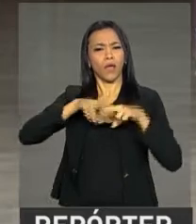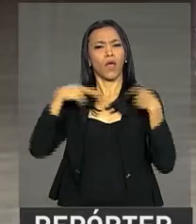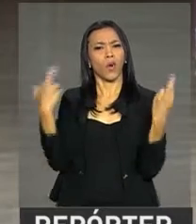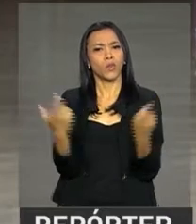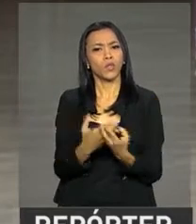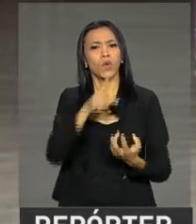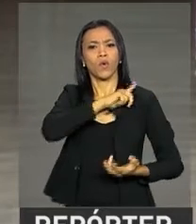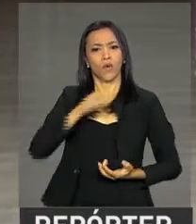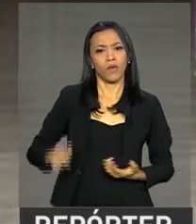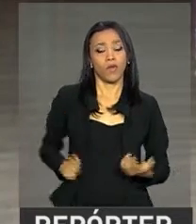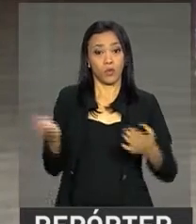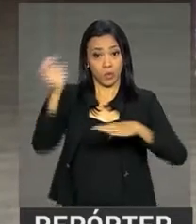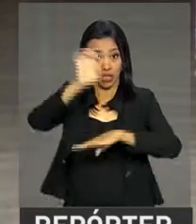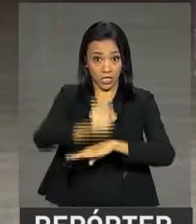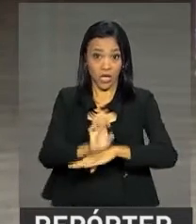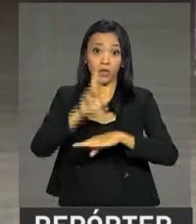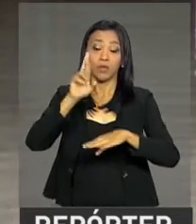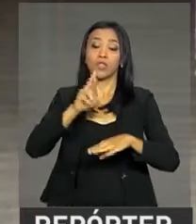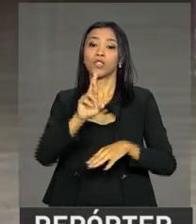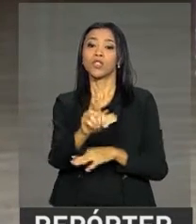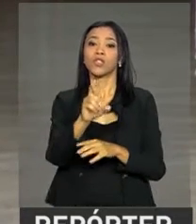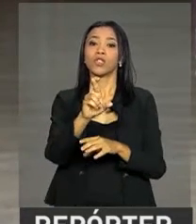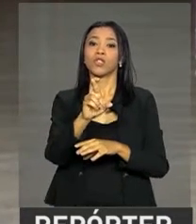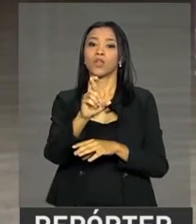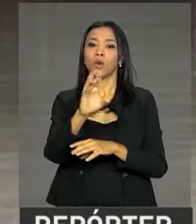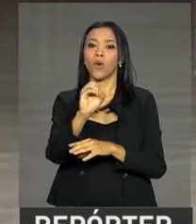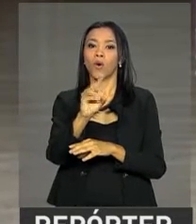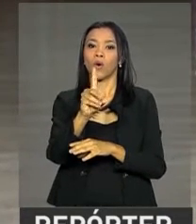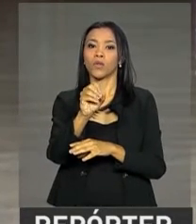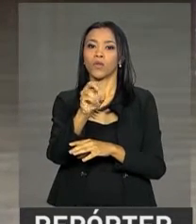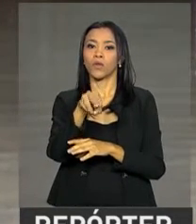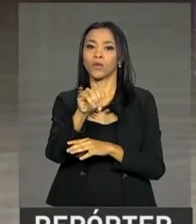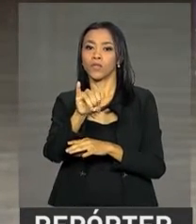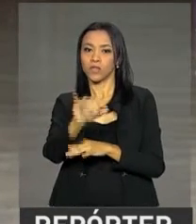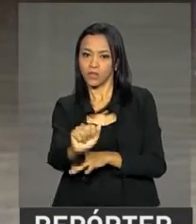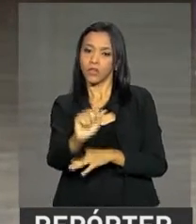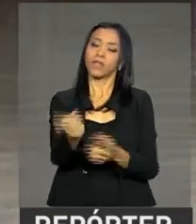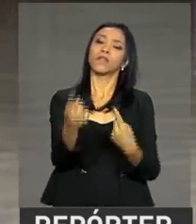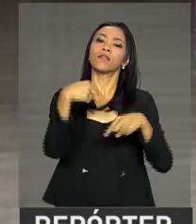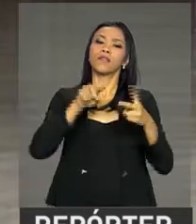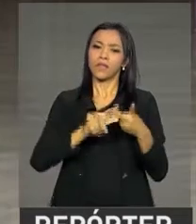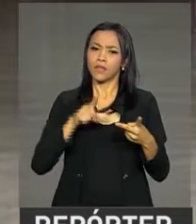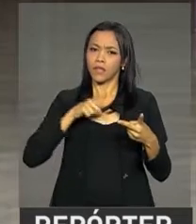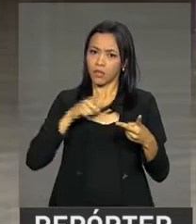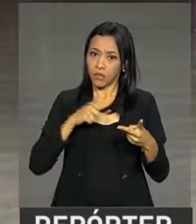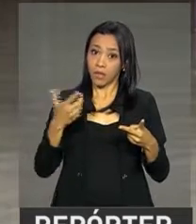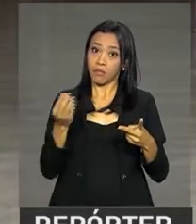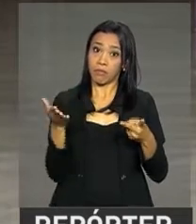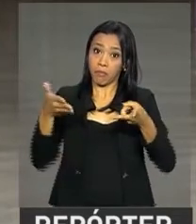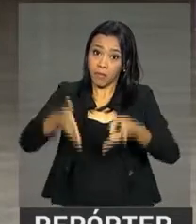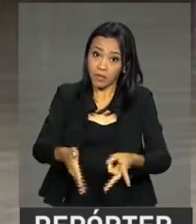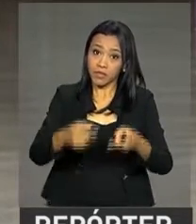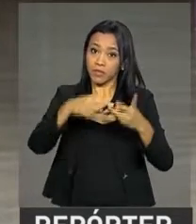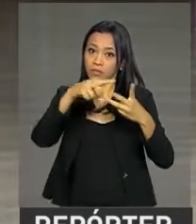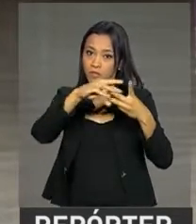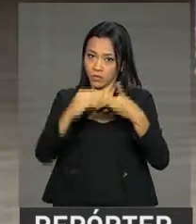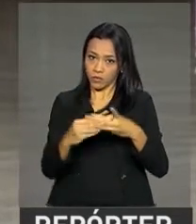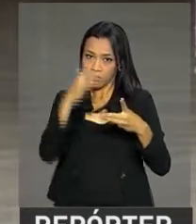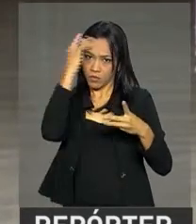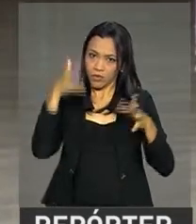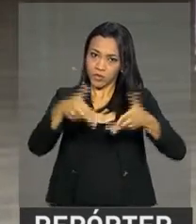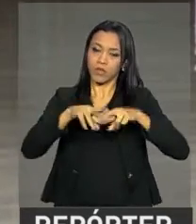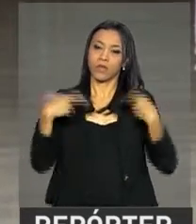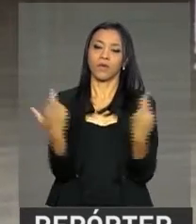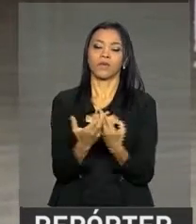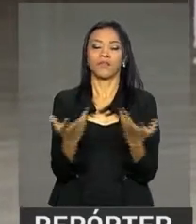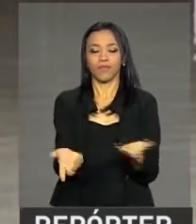estado de Rondônia, Confúcio Moura. Nessa reunião também participam os senadores Valdir Halpe e Pastor Valadares. Volto com